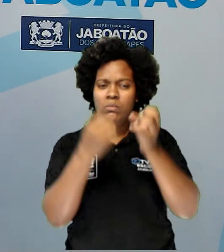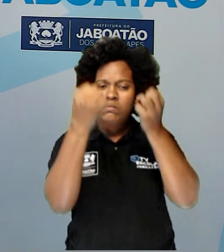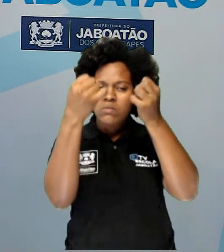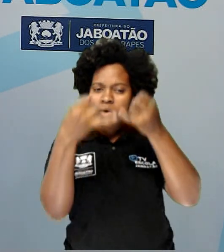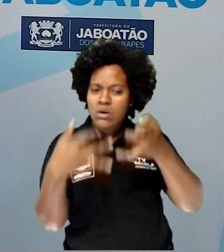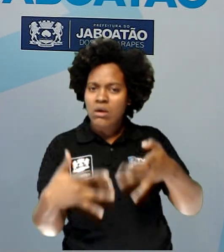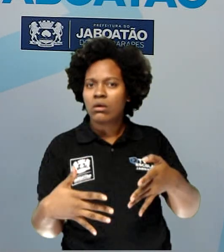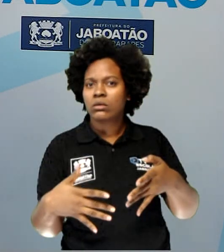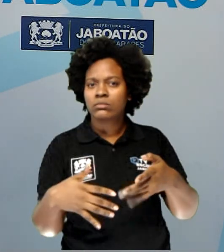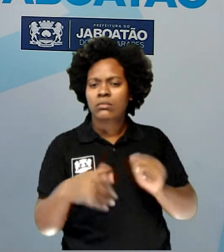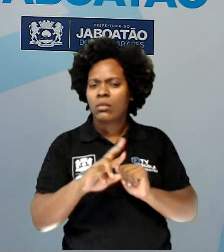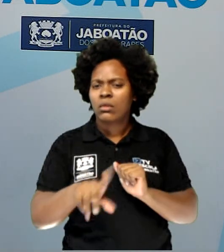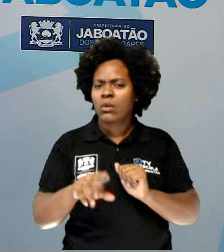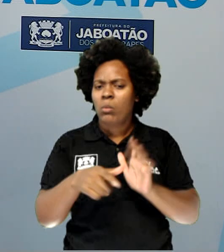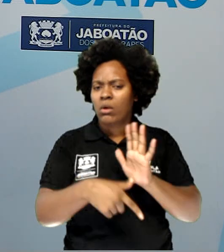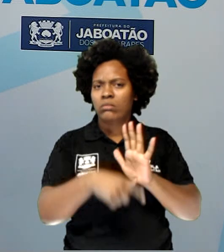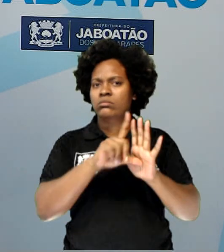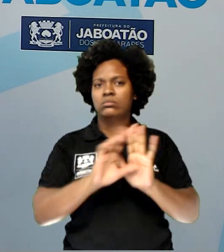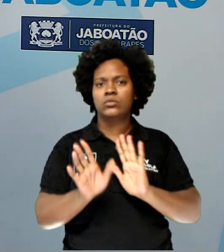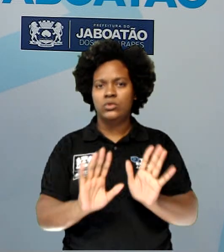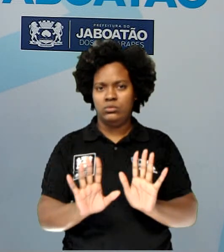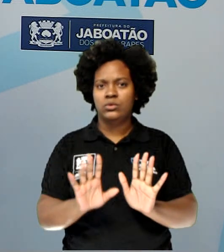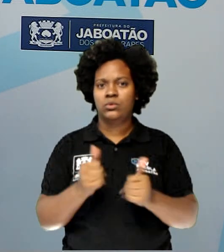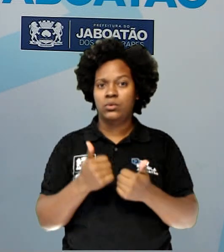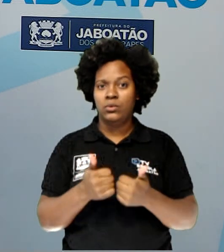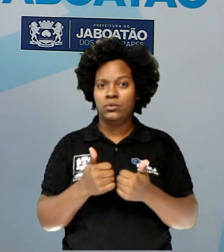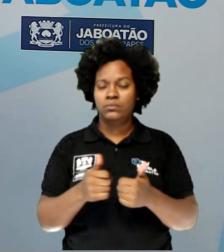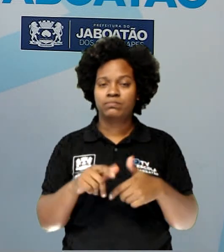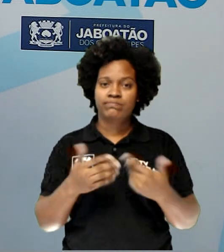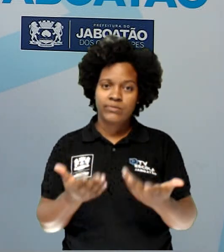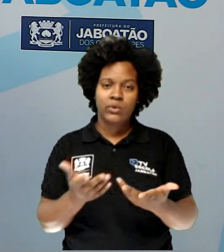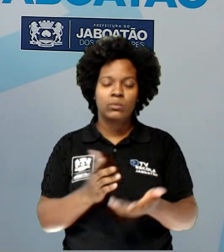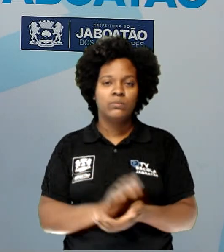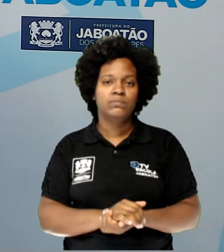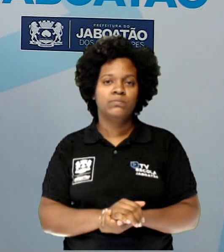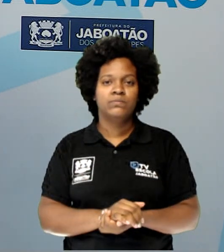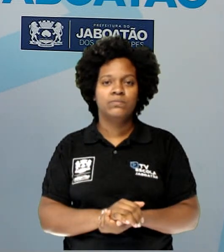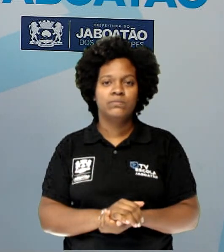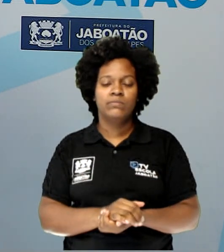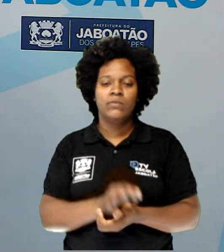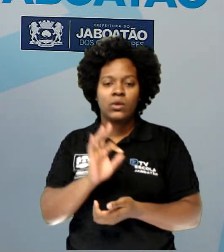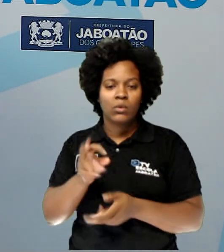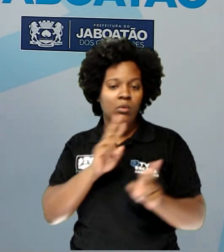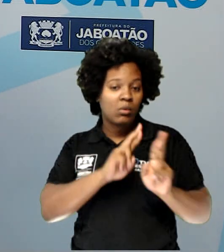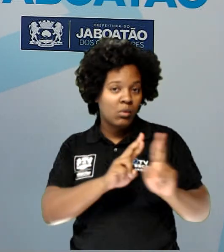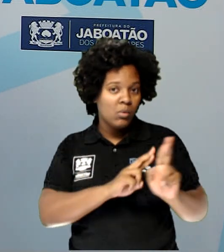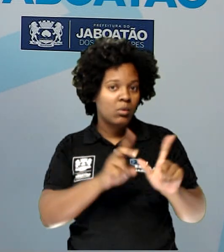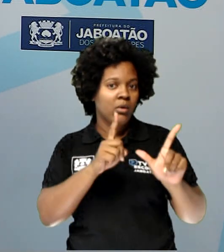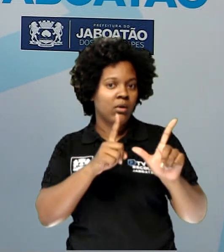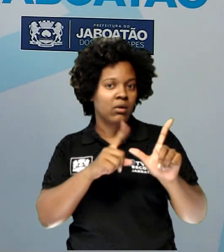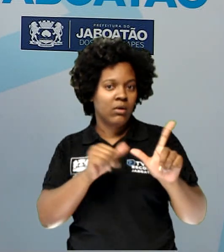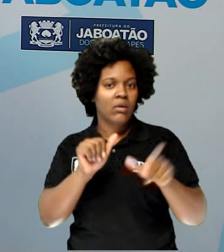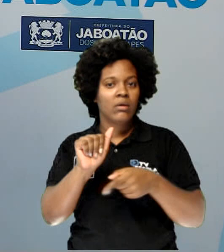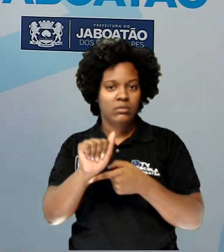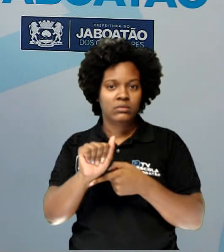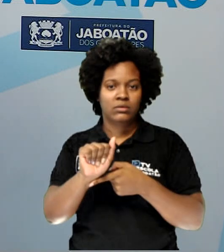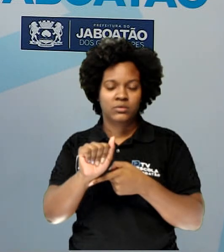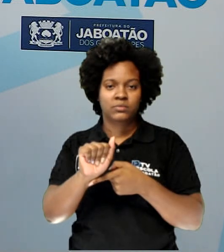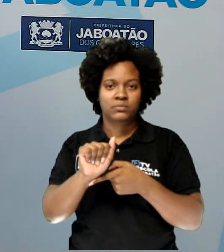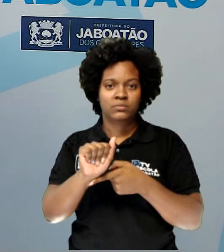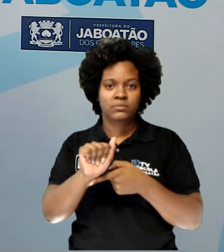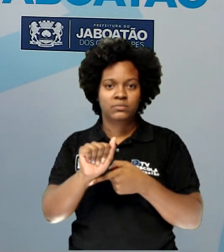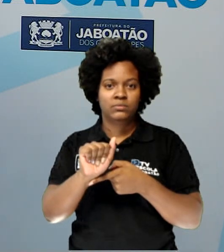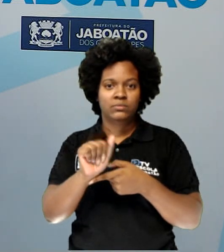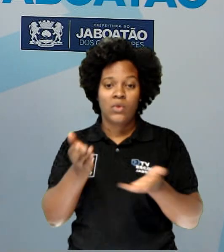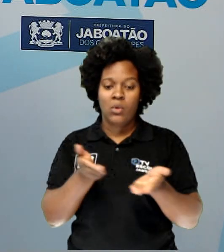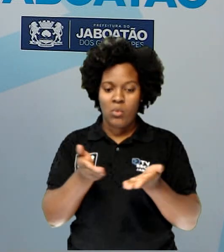explicação e não uma antecipação, ok? Portanto, já está mais do que confirmada a nossa resposta no item A.